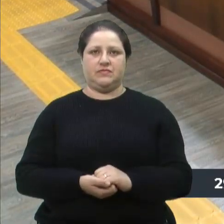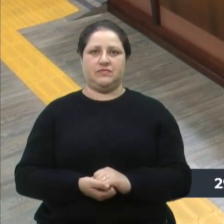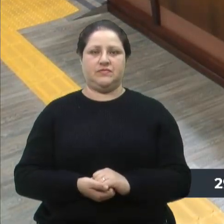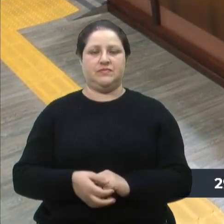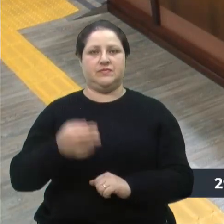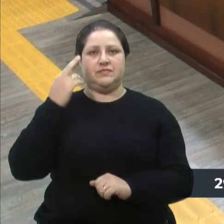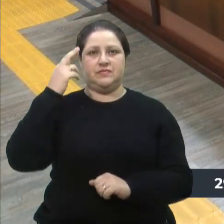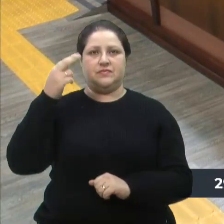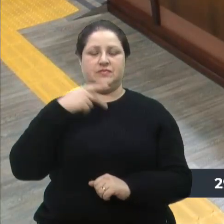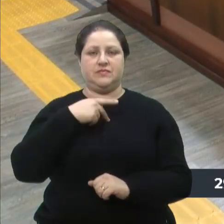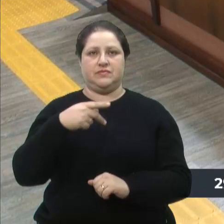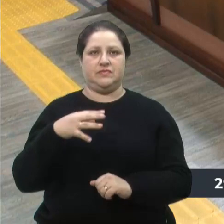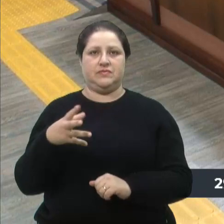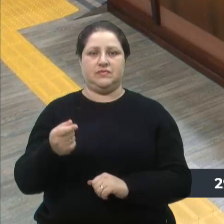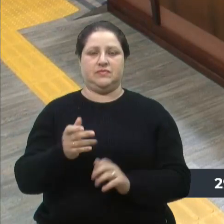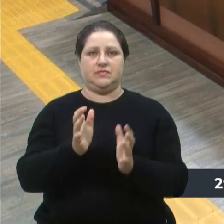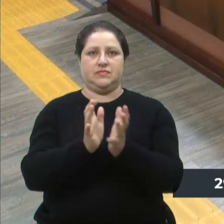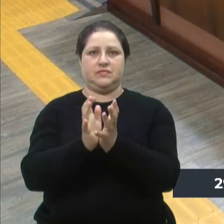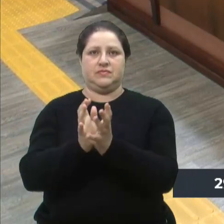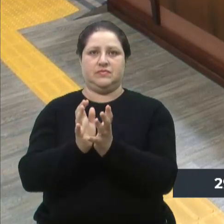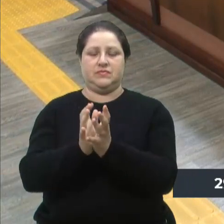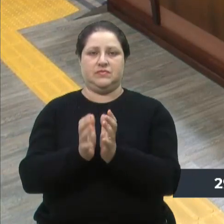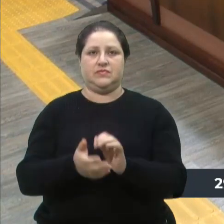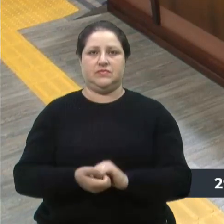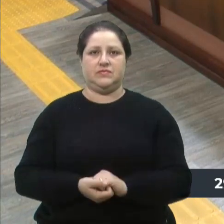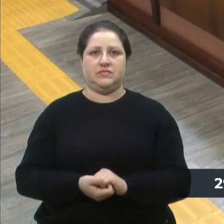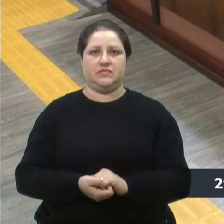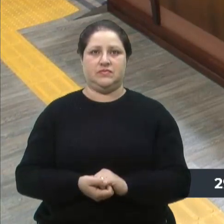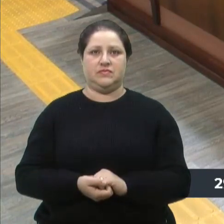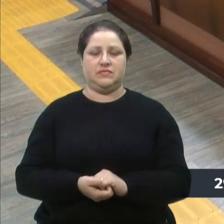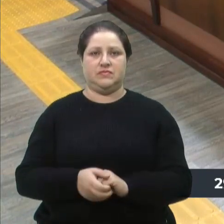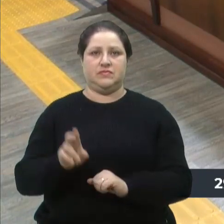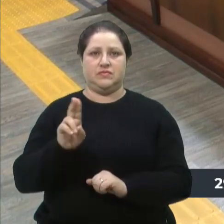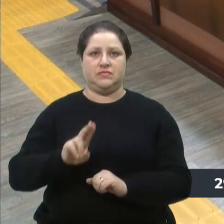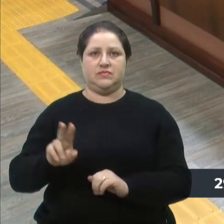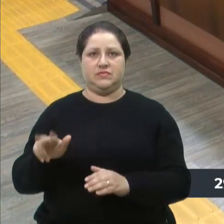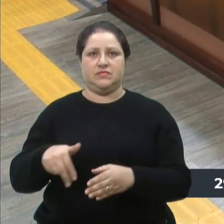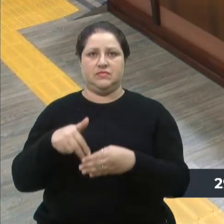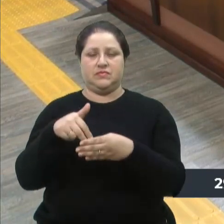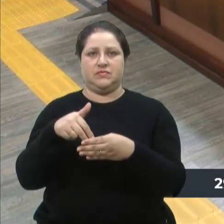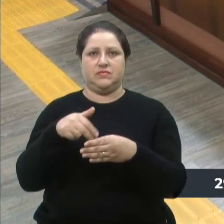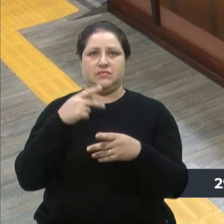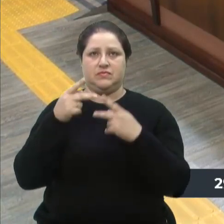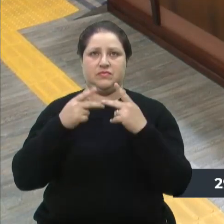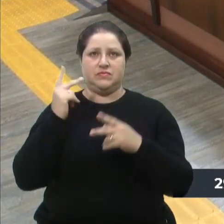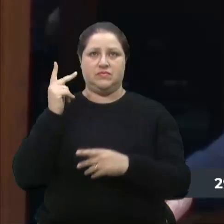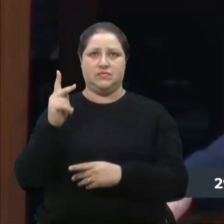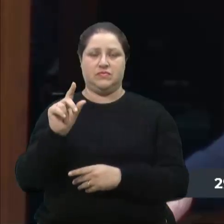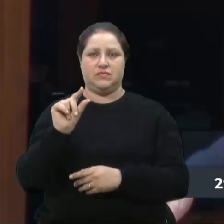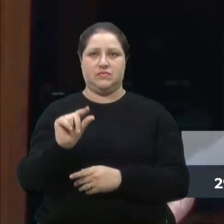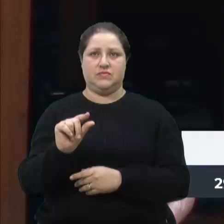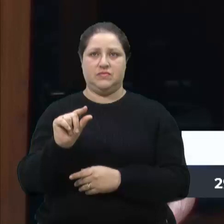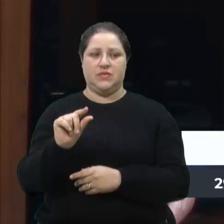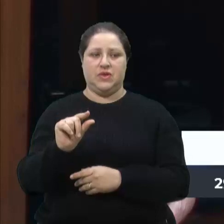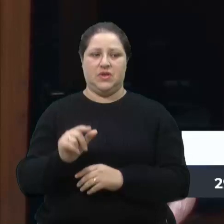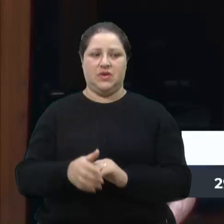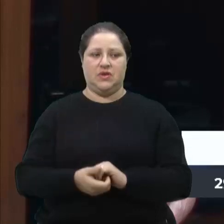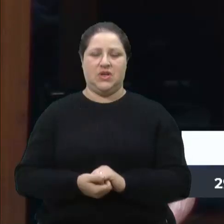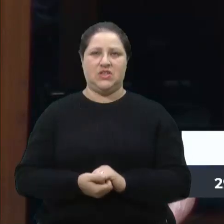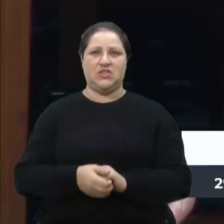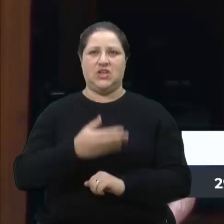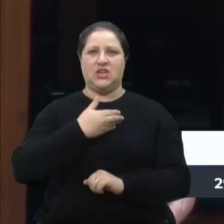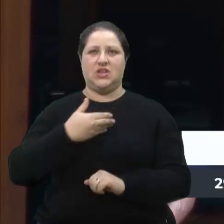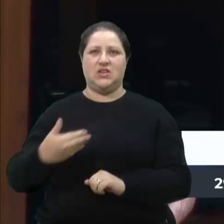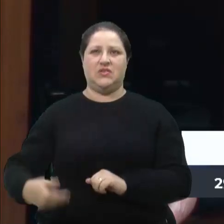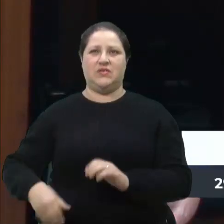Senhor presidente, caros colegas, vou usar a tribuna para trazer um pouco de história sobre o desgoverno do PT em